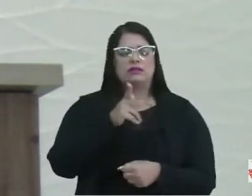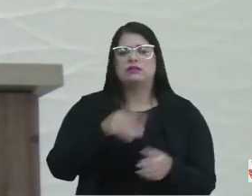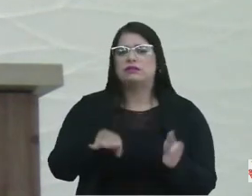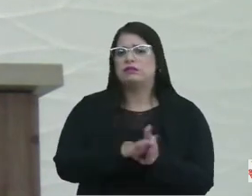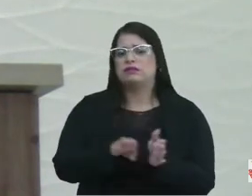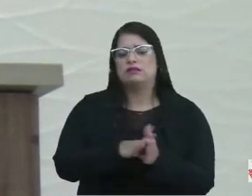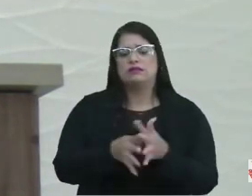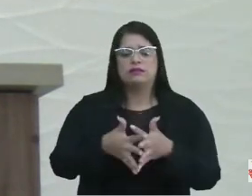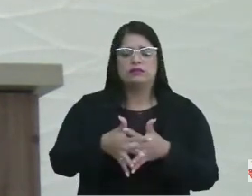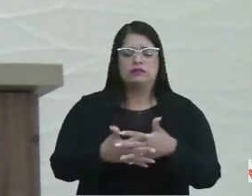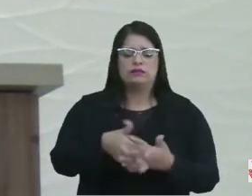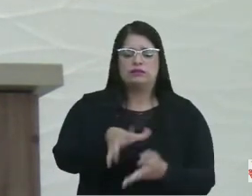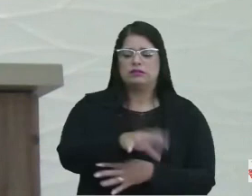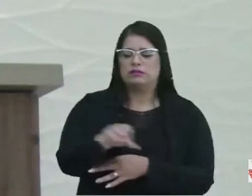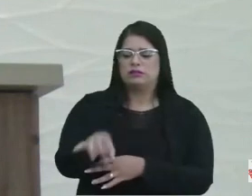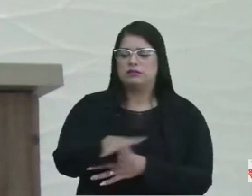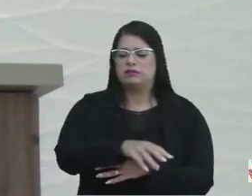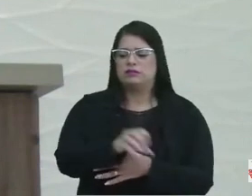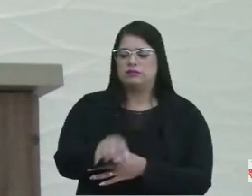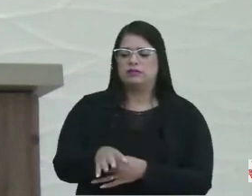daquela população ali.